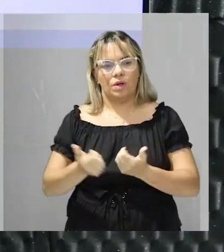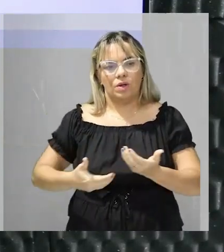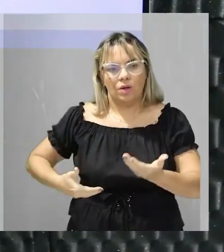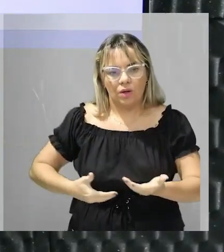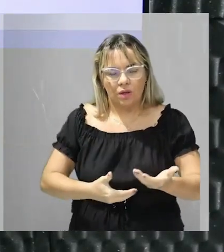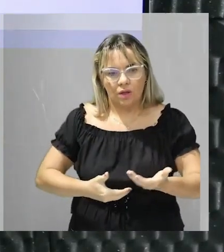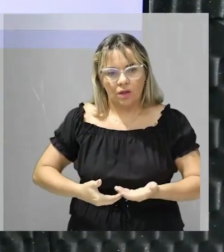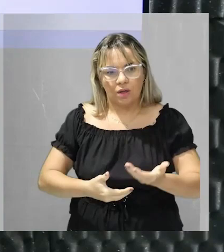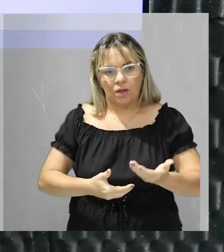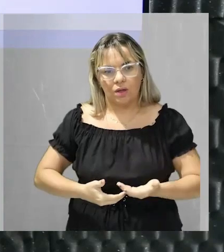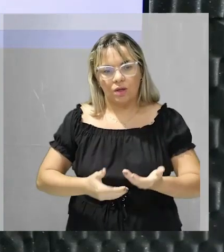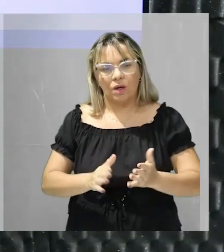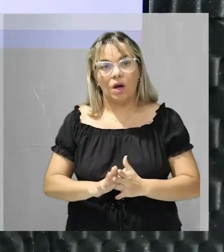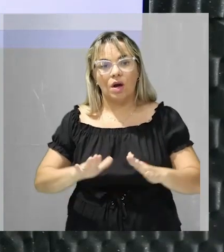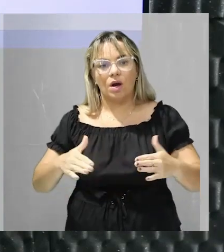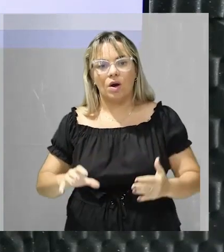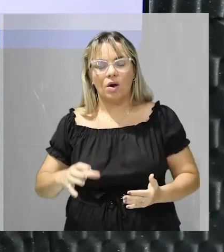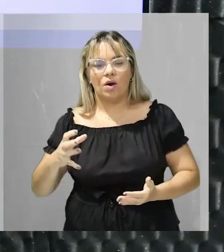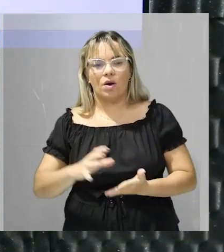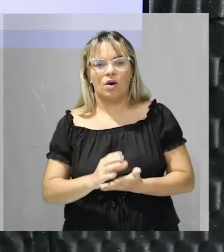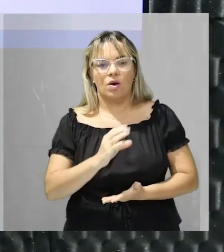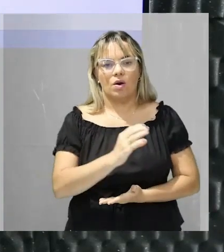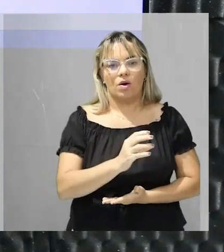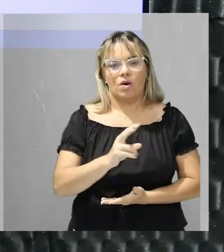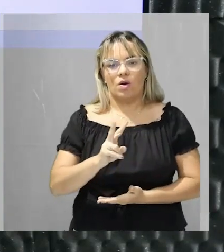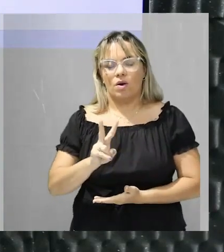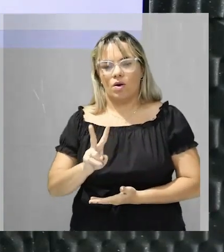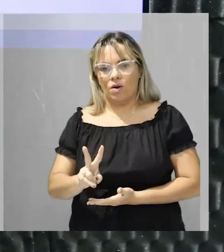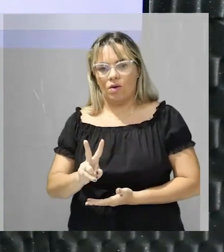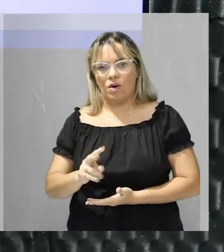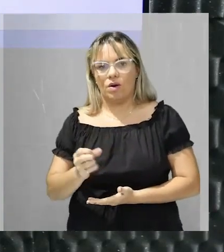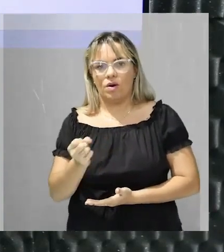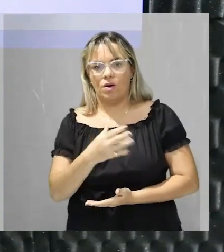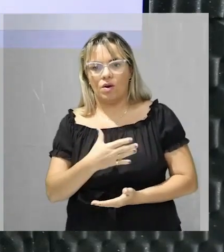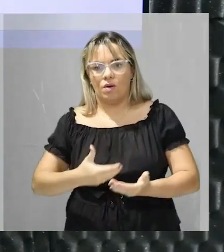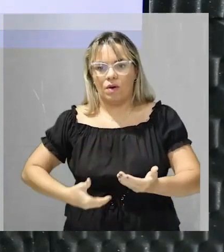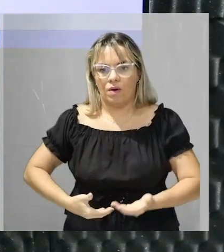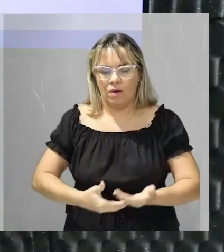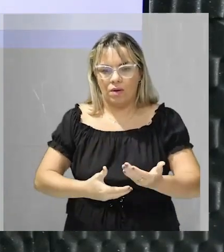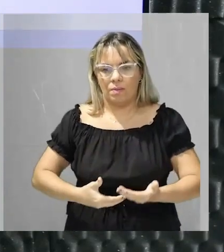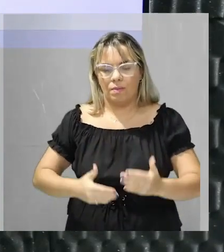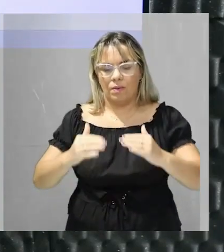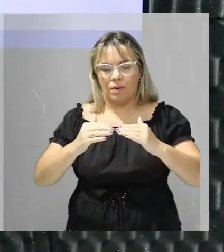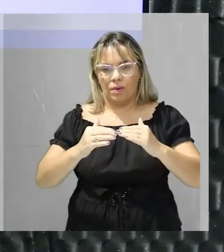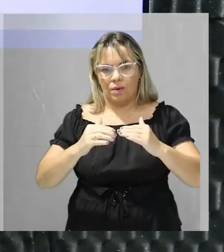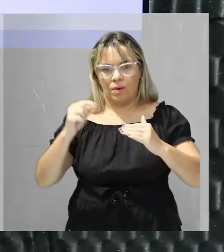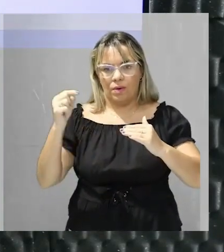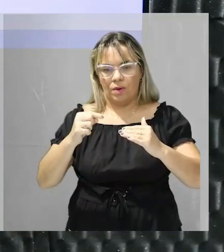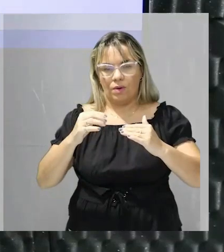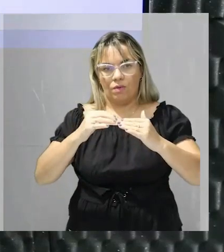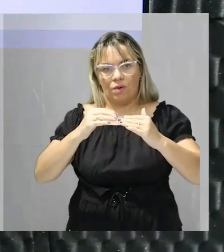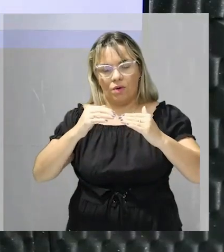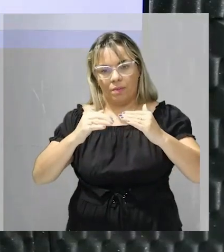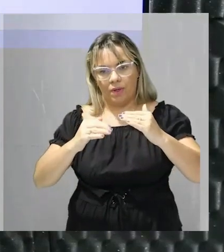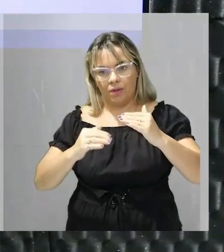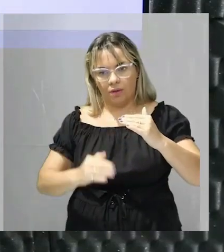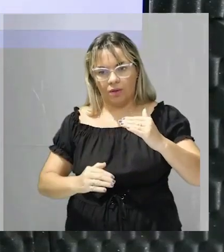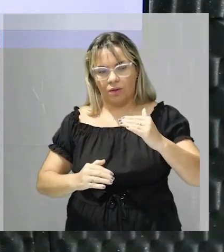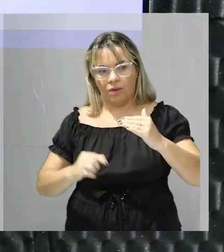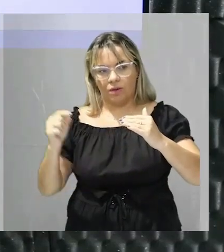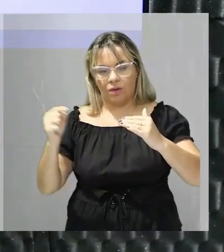Ração ocorrerá se o coeficiente de variação da nova ração ficou super for menor perdão